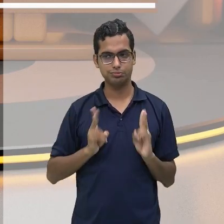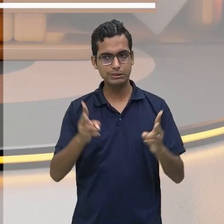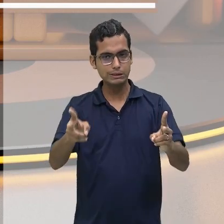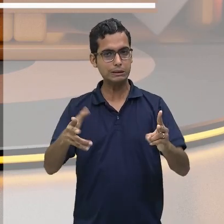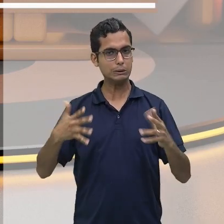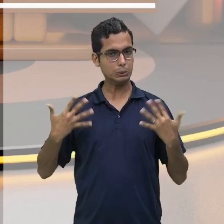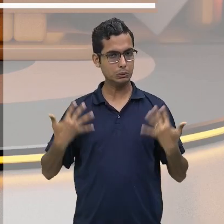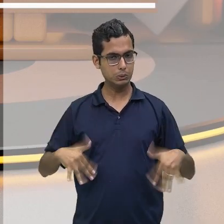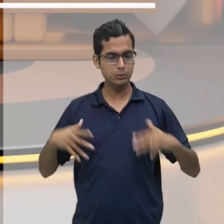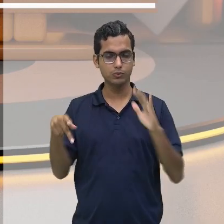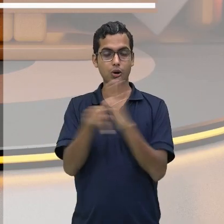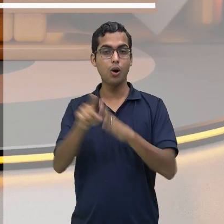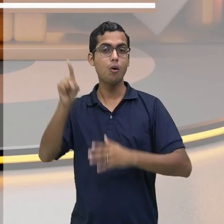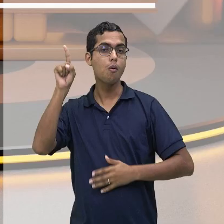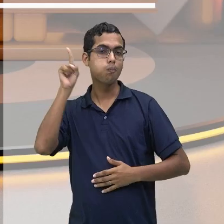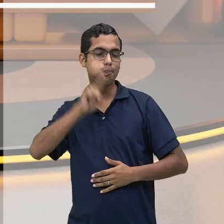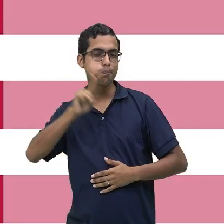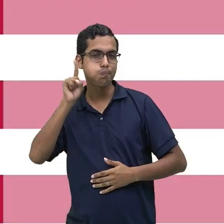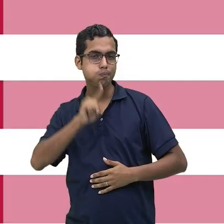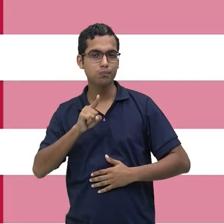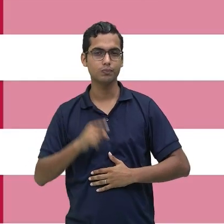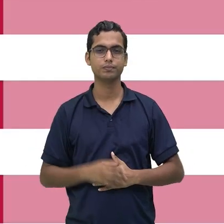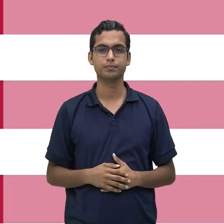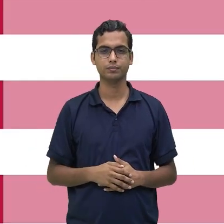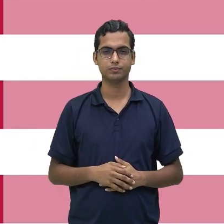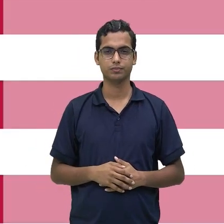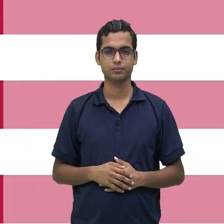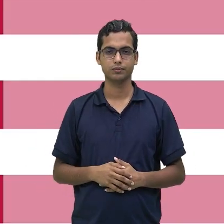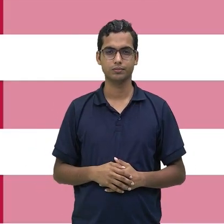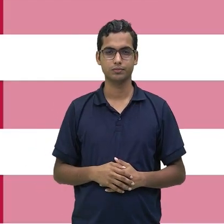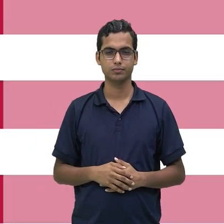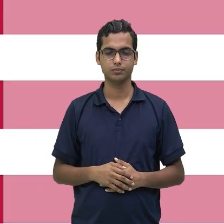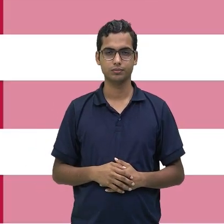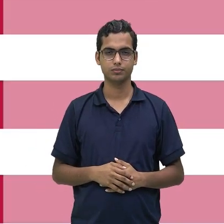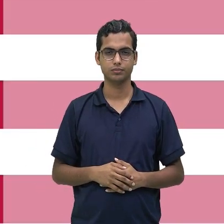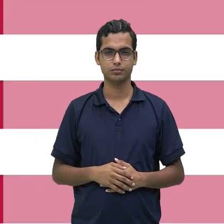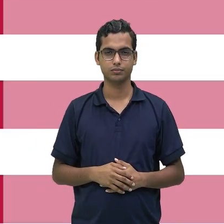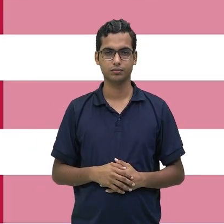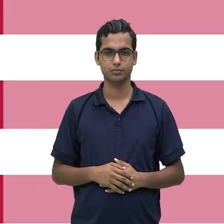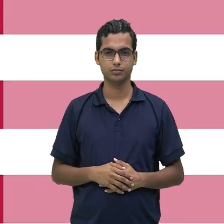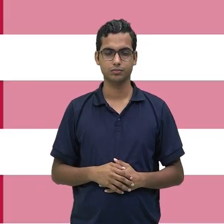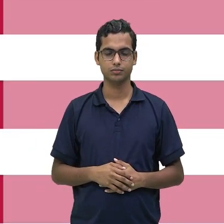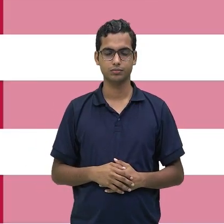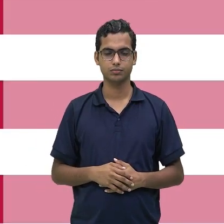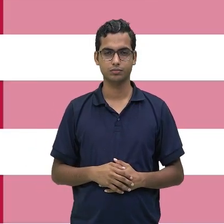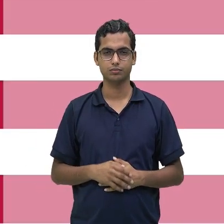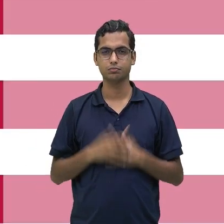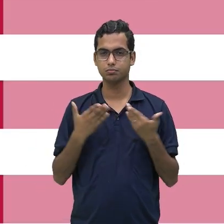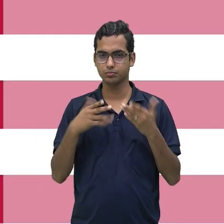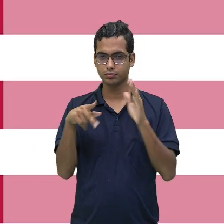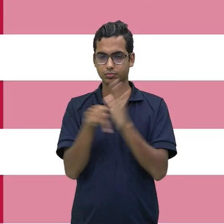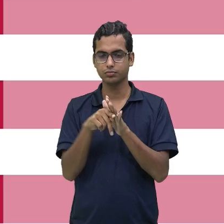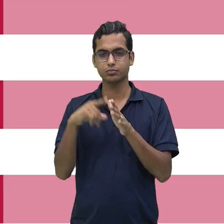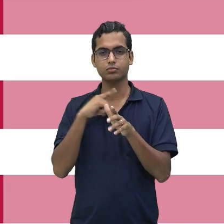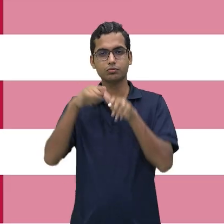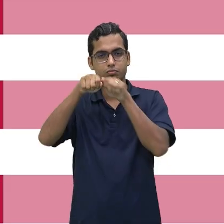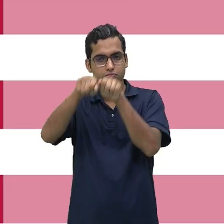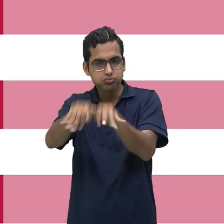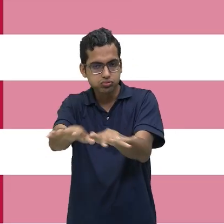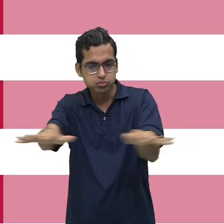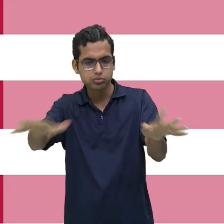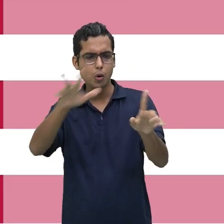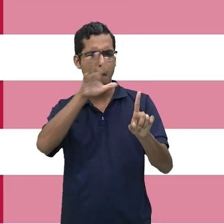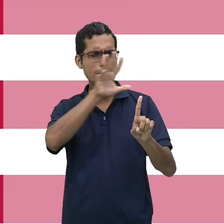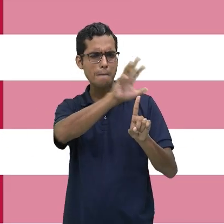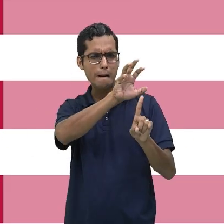Estados Unidos da América, eles acabavam vindo ali, né, de uma expansão de